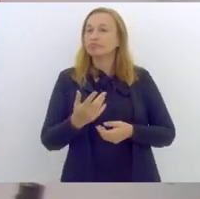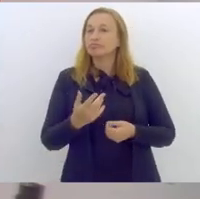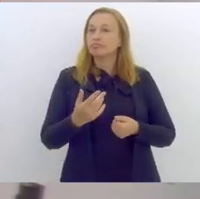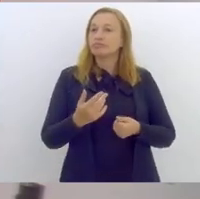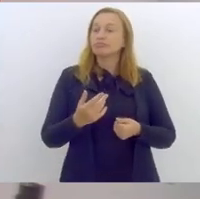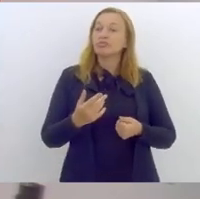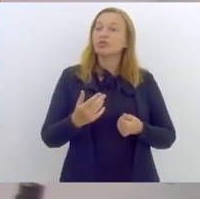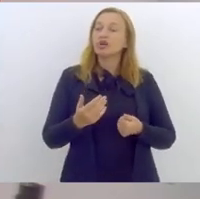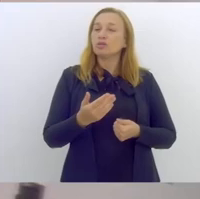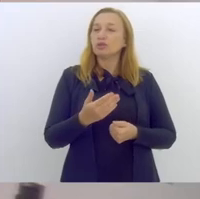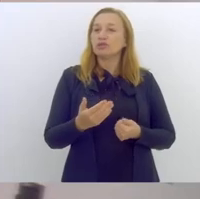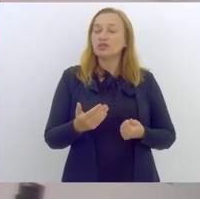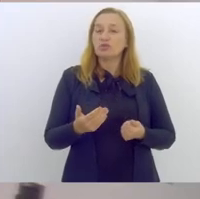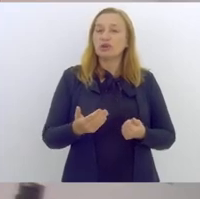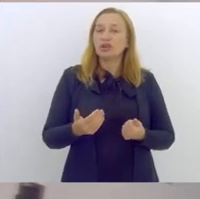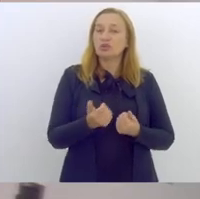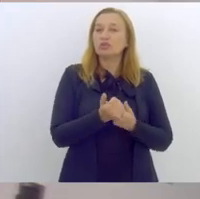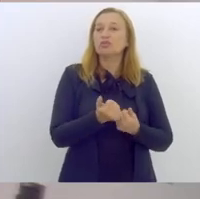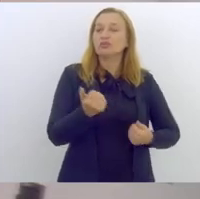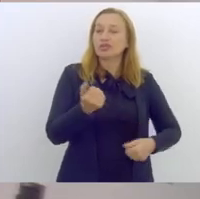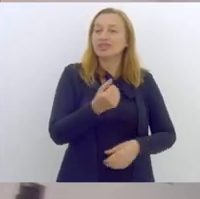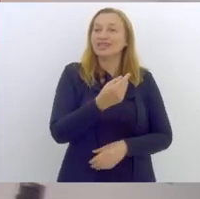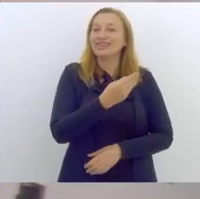proteger o governo